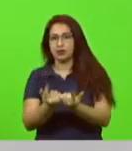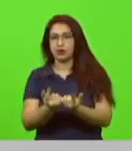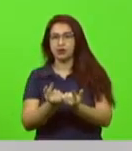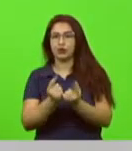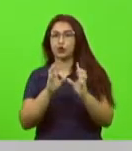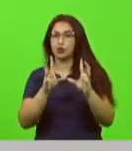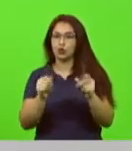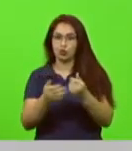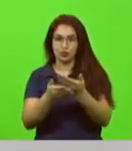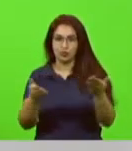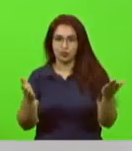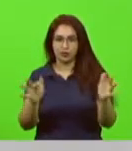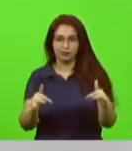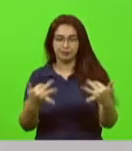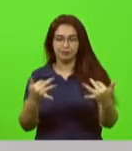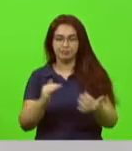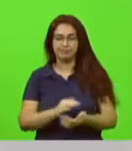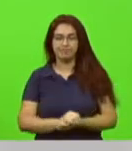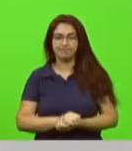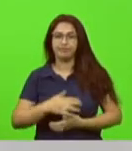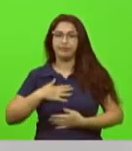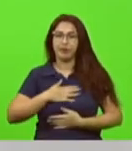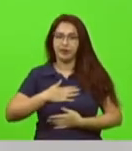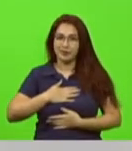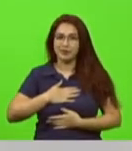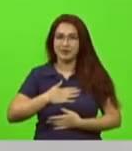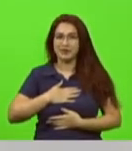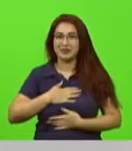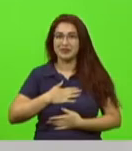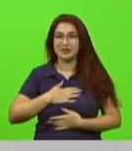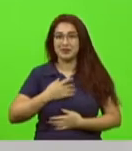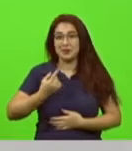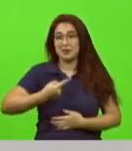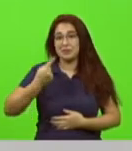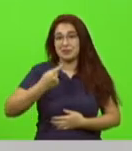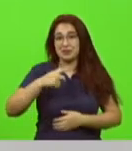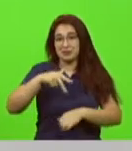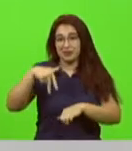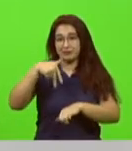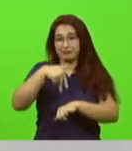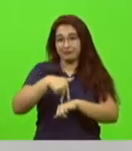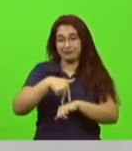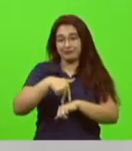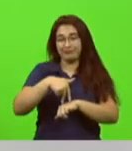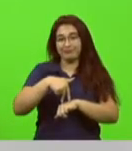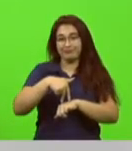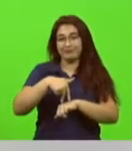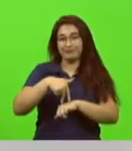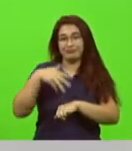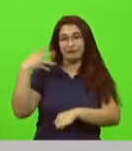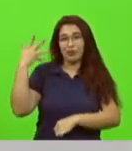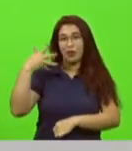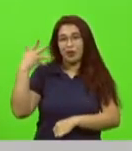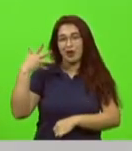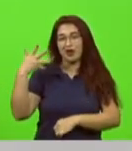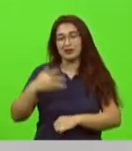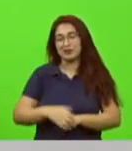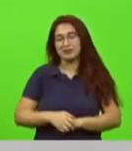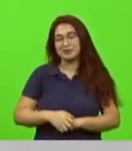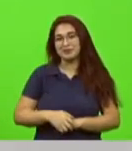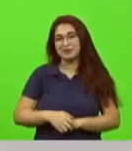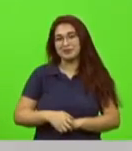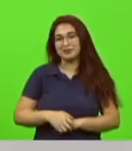alegria eu estar fazendo o meu primeiro pronunciamento após a posse, que foi ontem. Eu confesso que eu fiquei